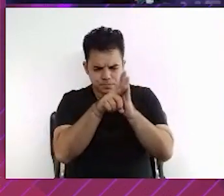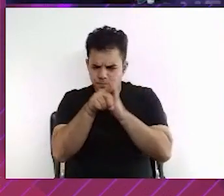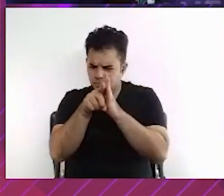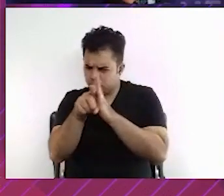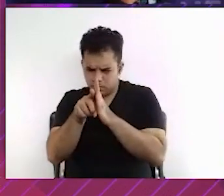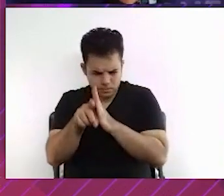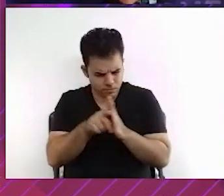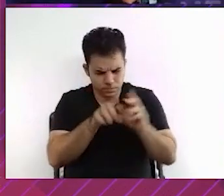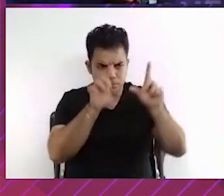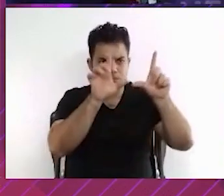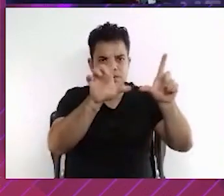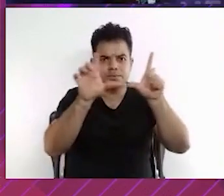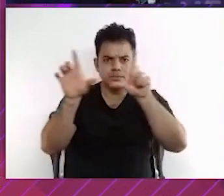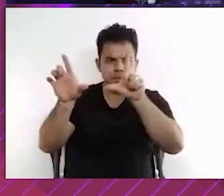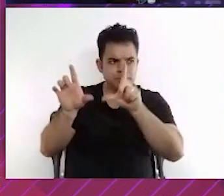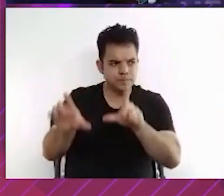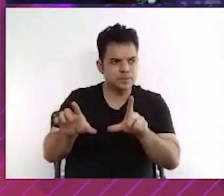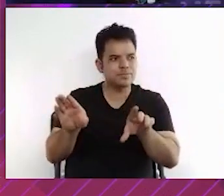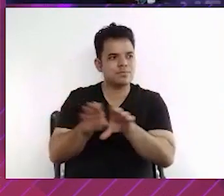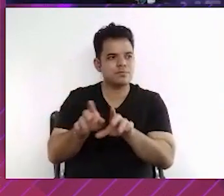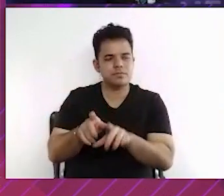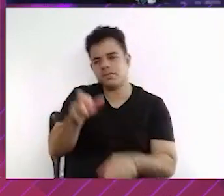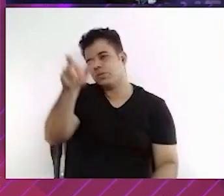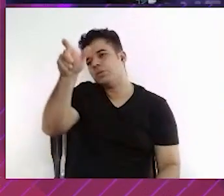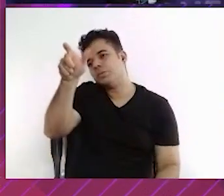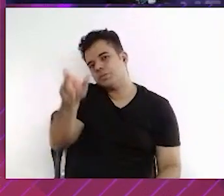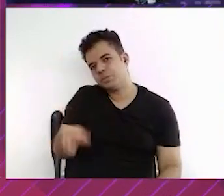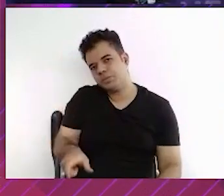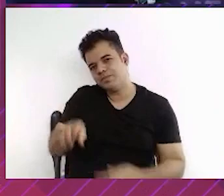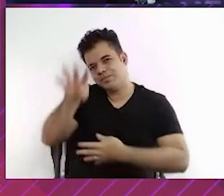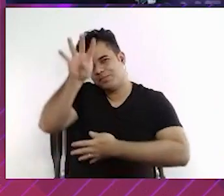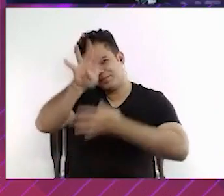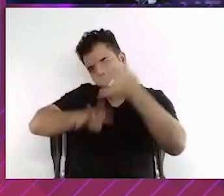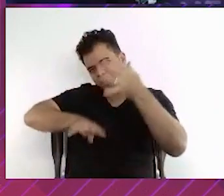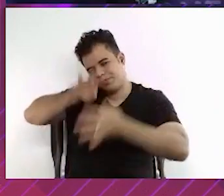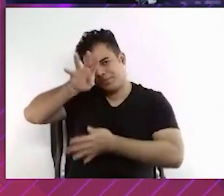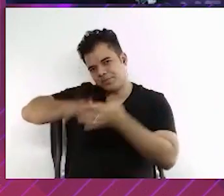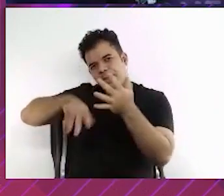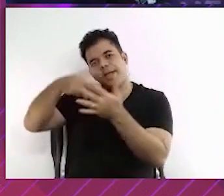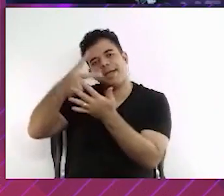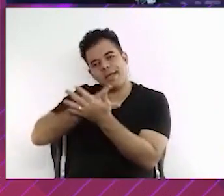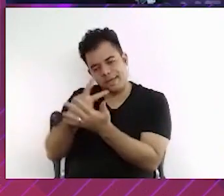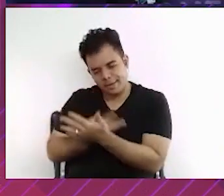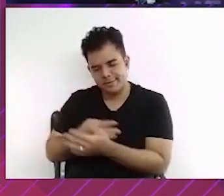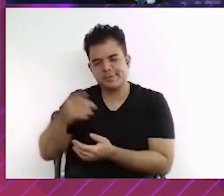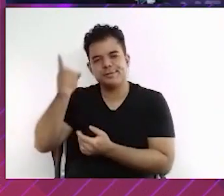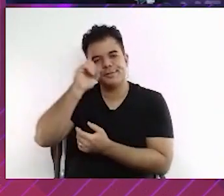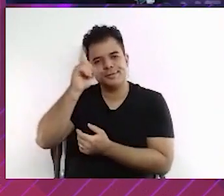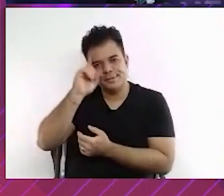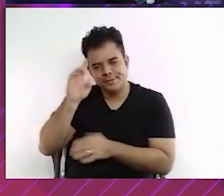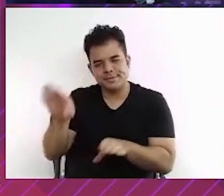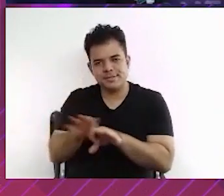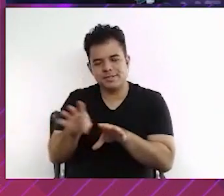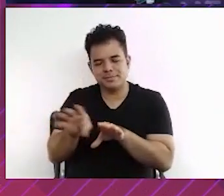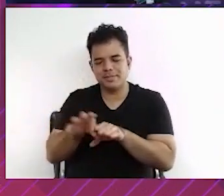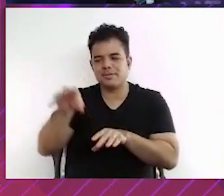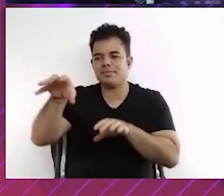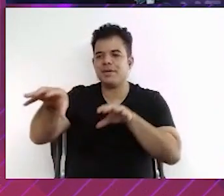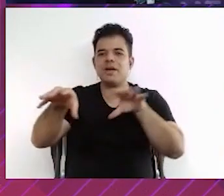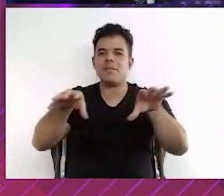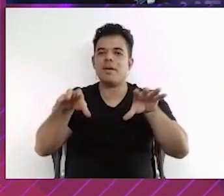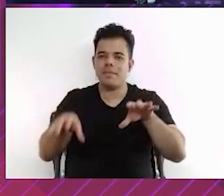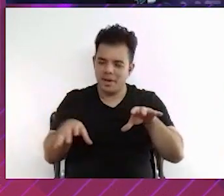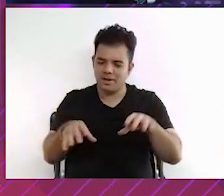Boxplots têm todos os erros de cada dia, de todas as unidades porque é uma previsão de múltiplas séries